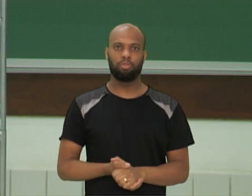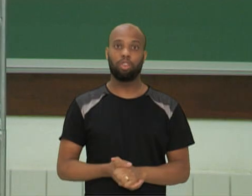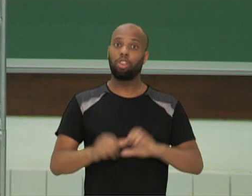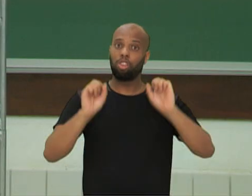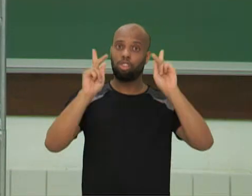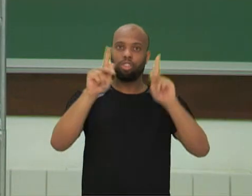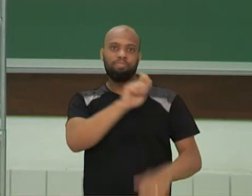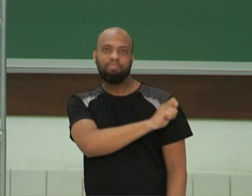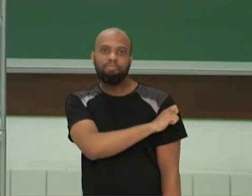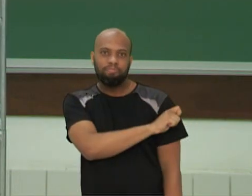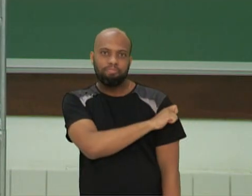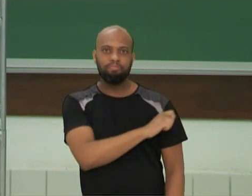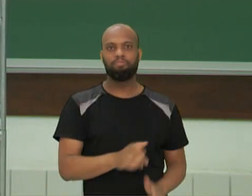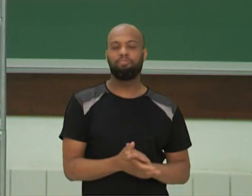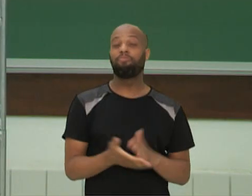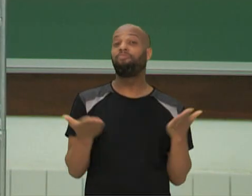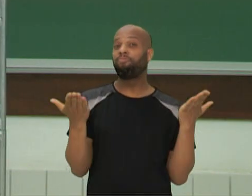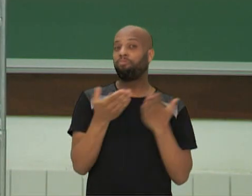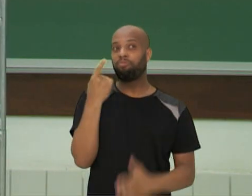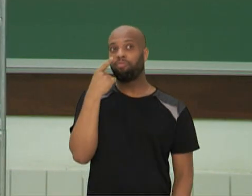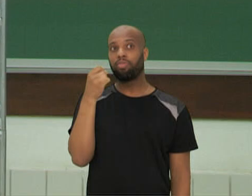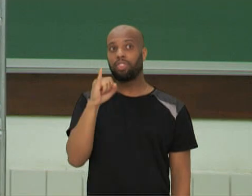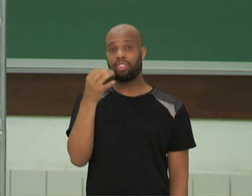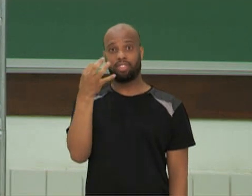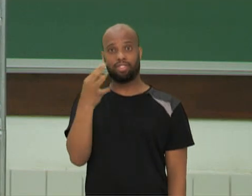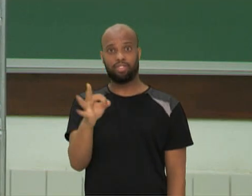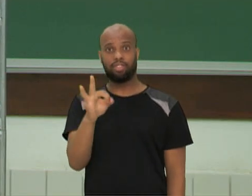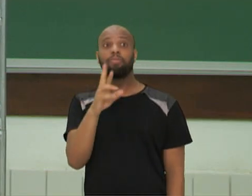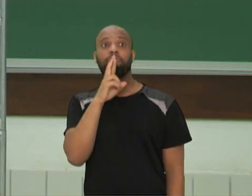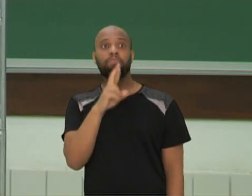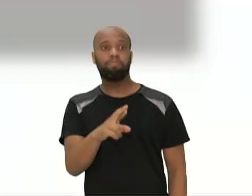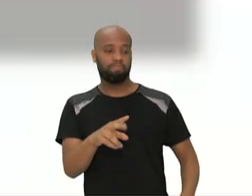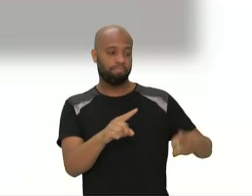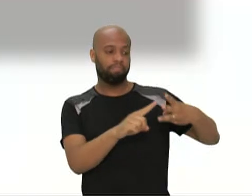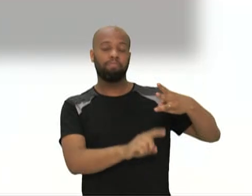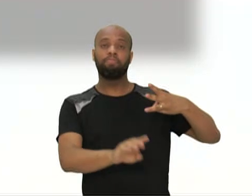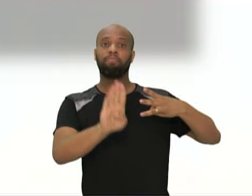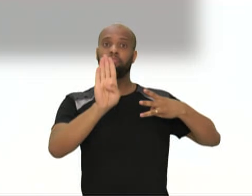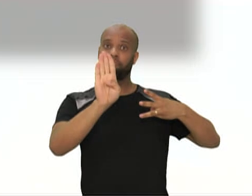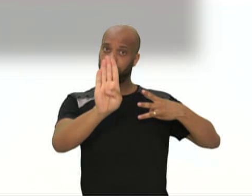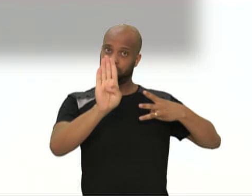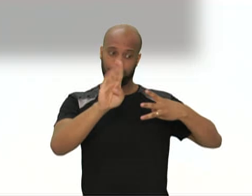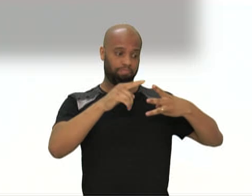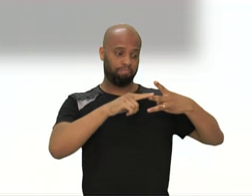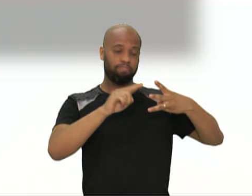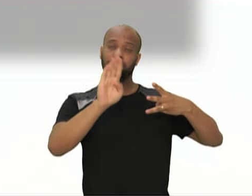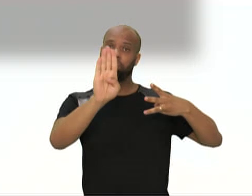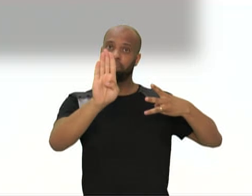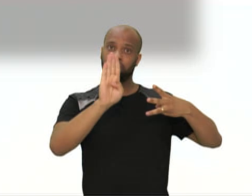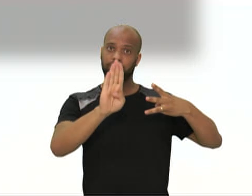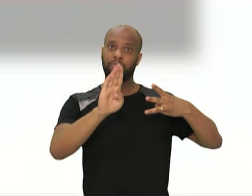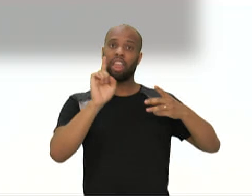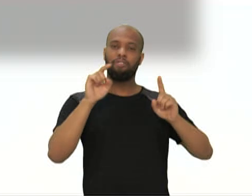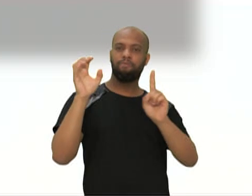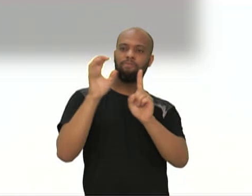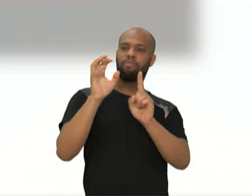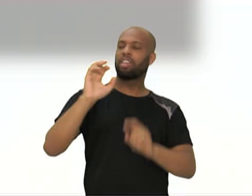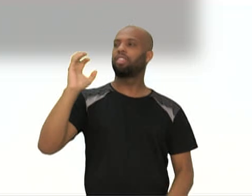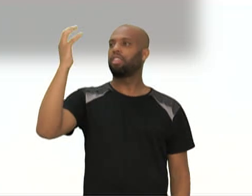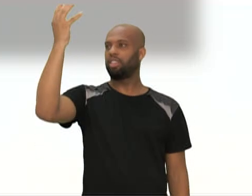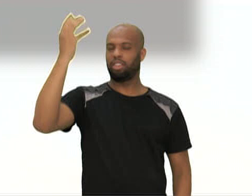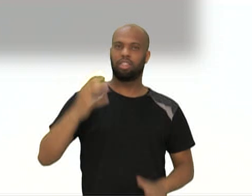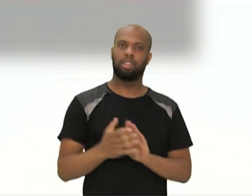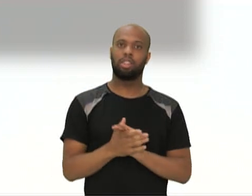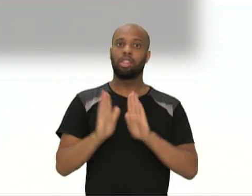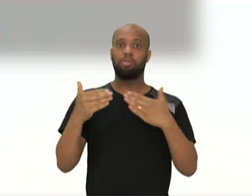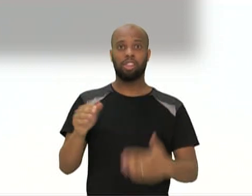Muito bem, estudante. Vamos ver se você acertou. A resposta correta aqui é a alternativa B, fatores climáticos.